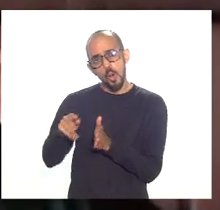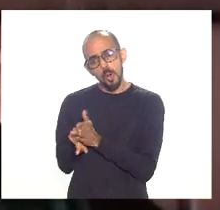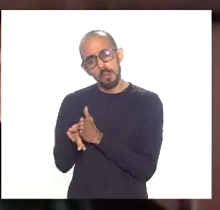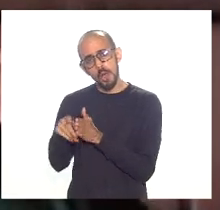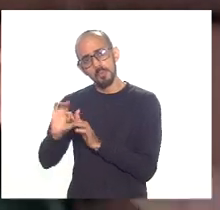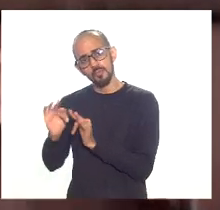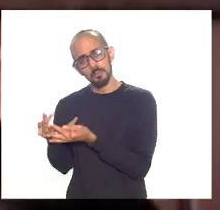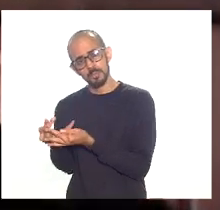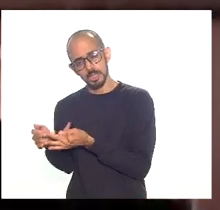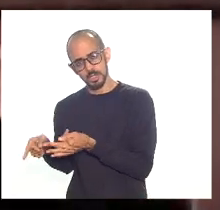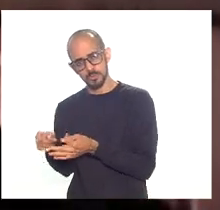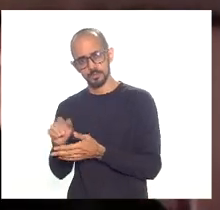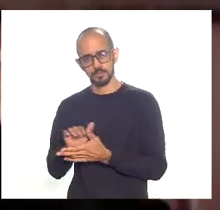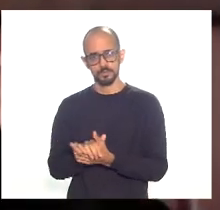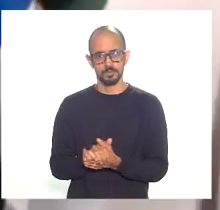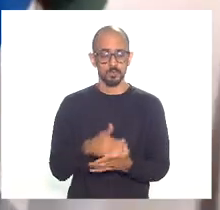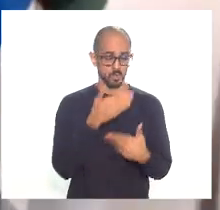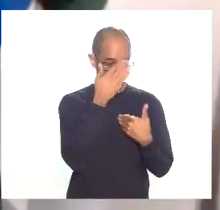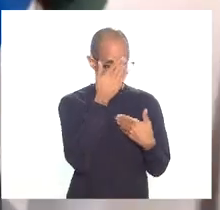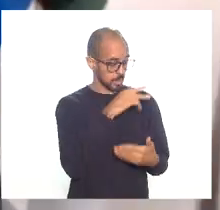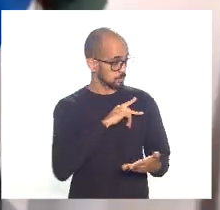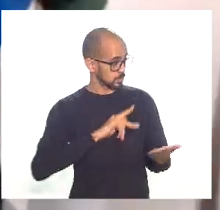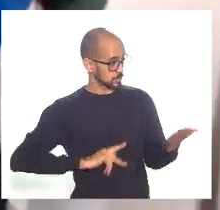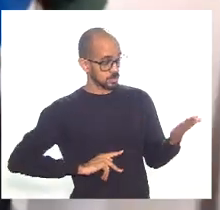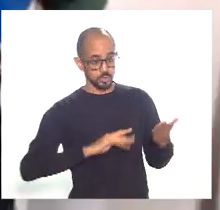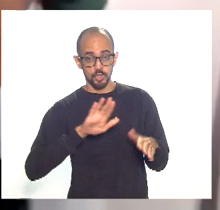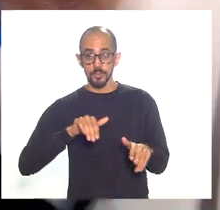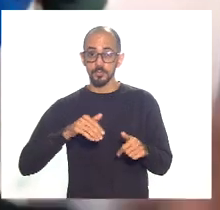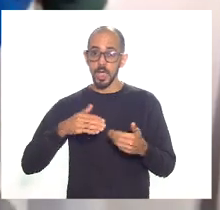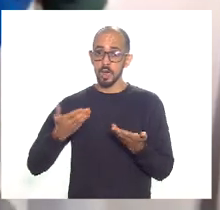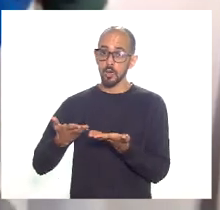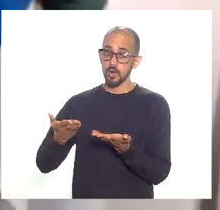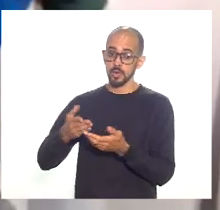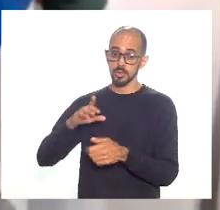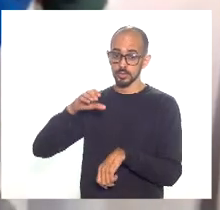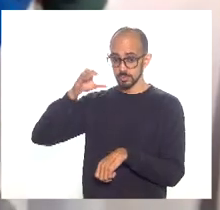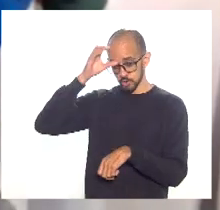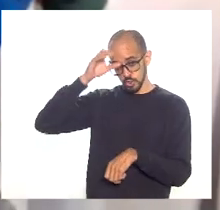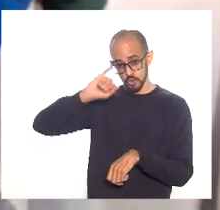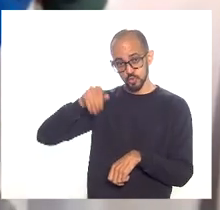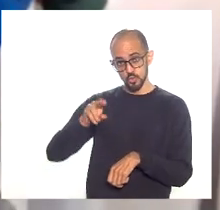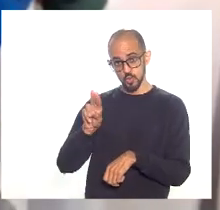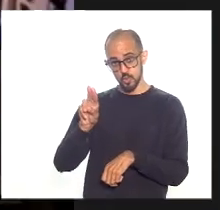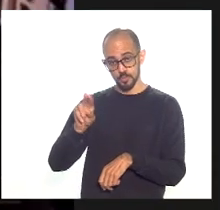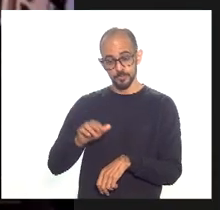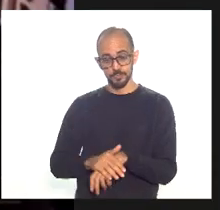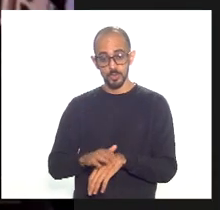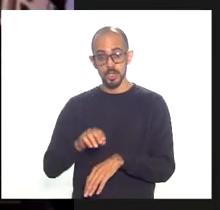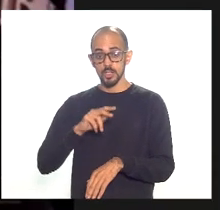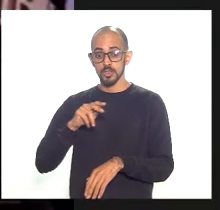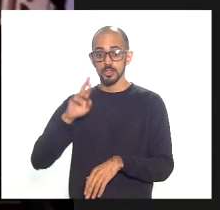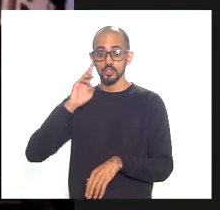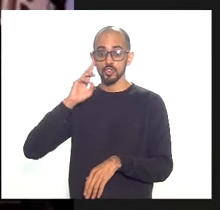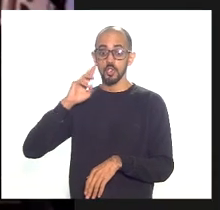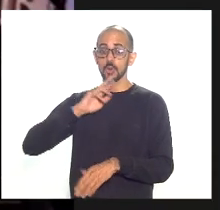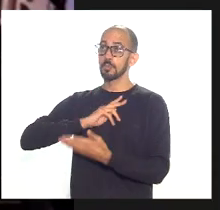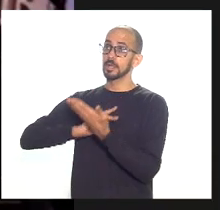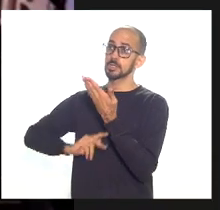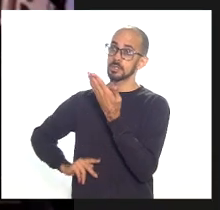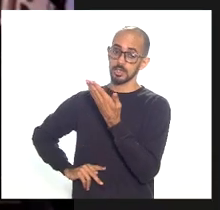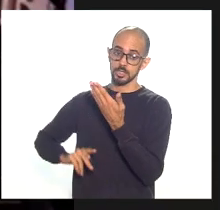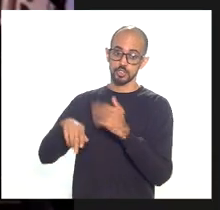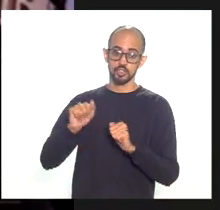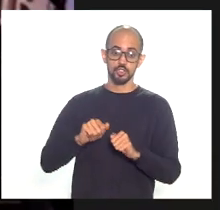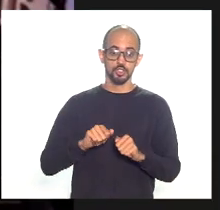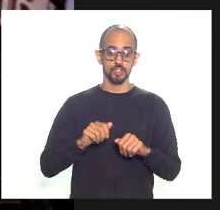presidente. Para discutir, deputada Tia Ju. Senhor presidente, senhoras e